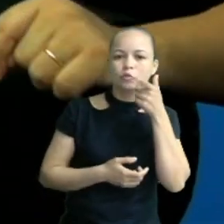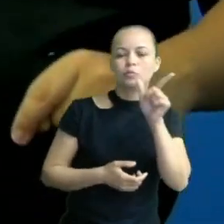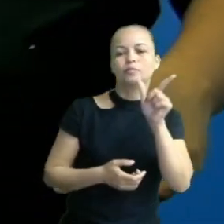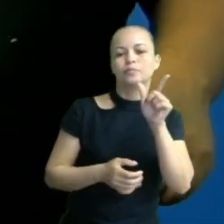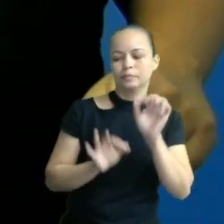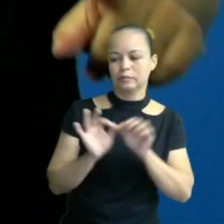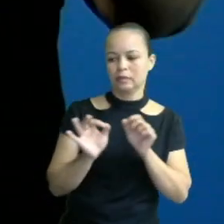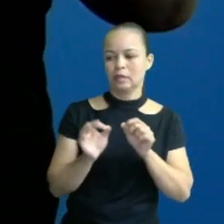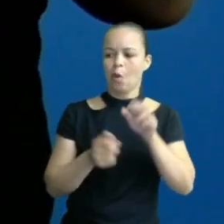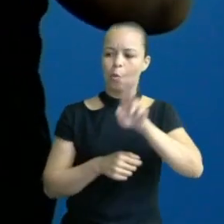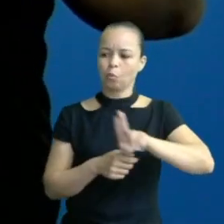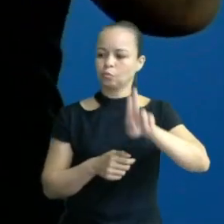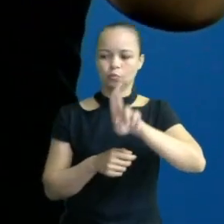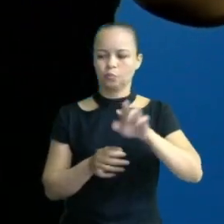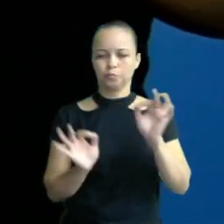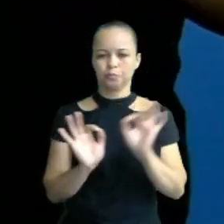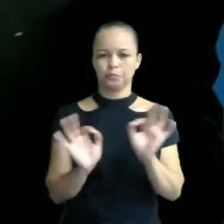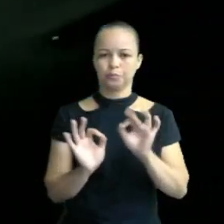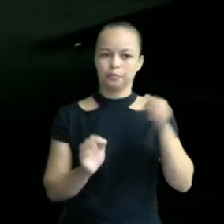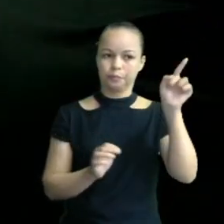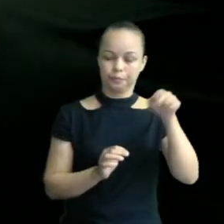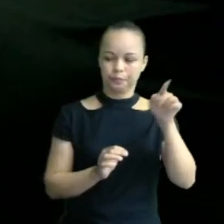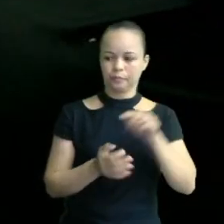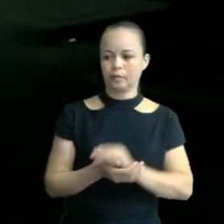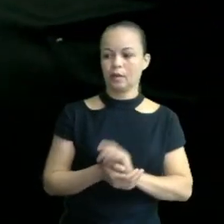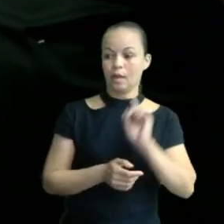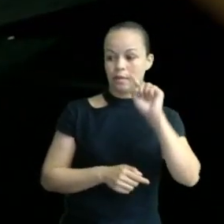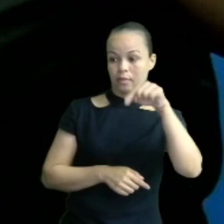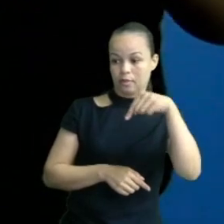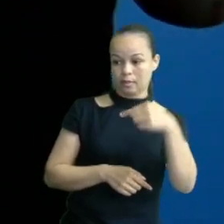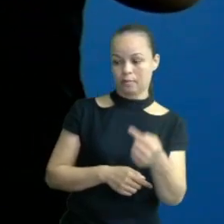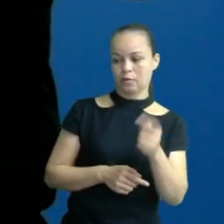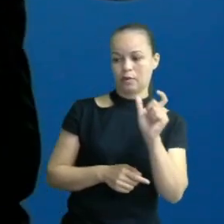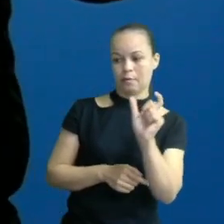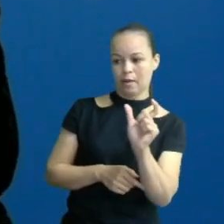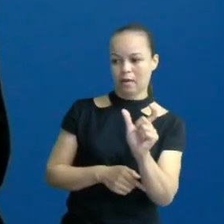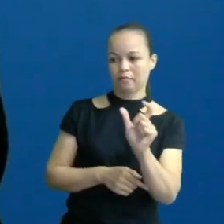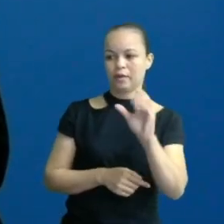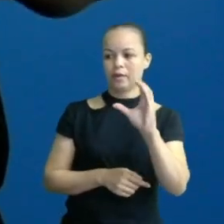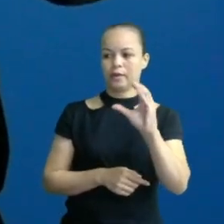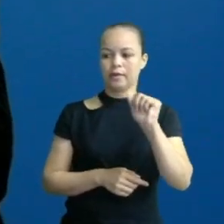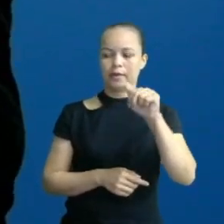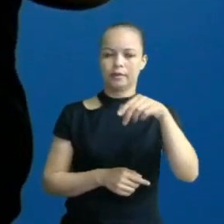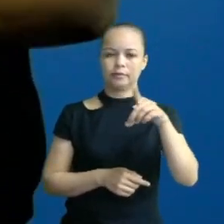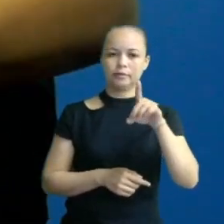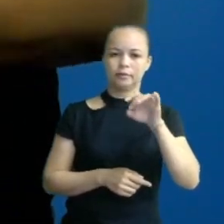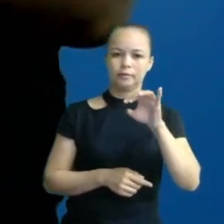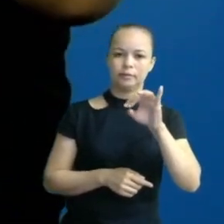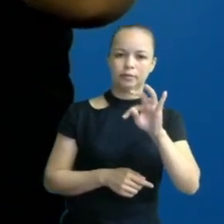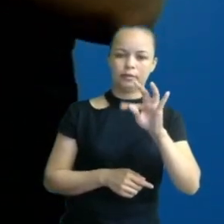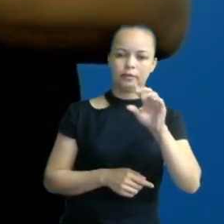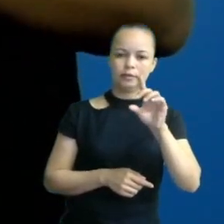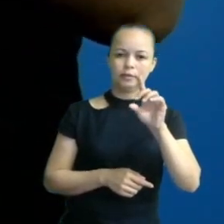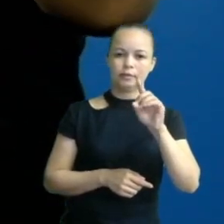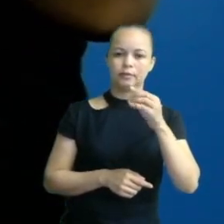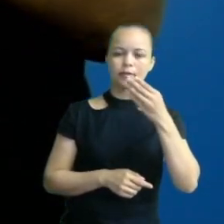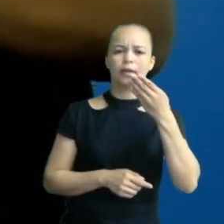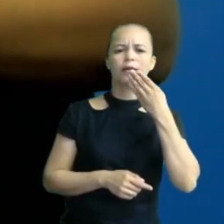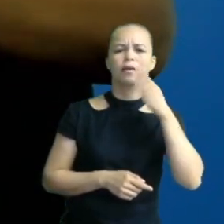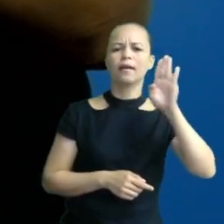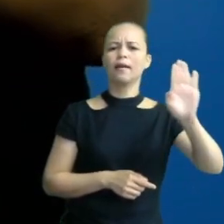utilizaremos crase. Depois da palavra candidata, né? Luciana foi candidata a prefeita.